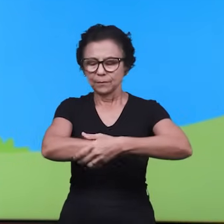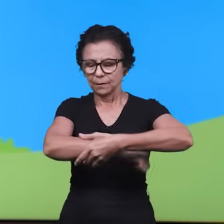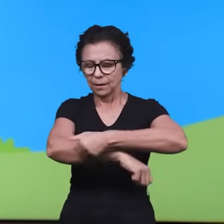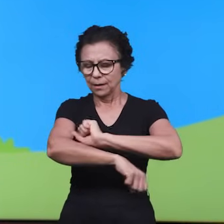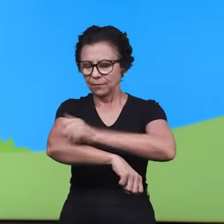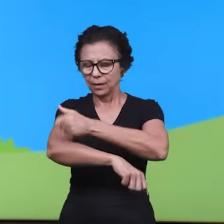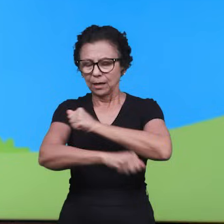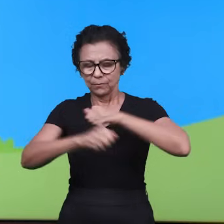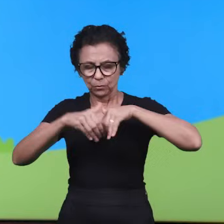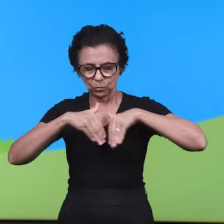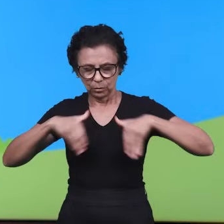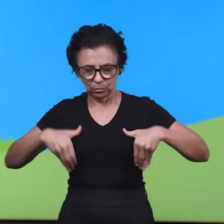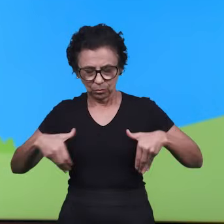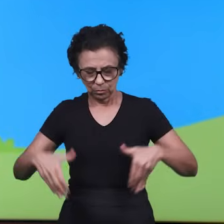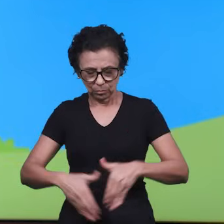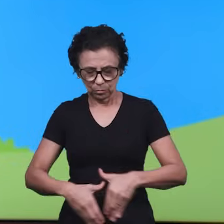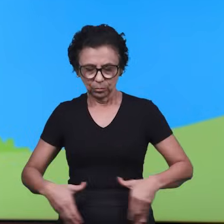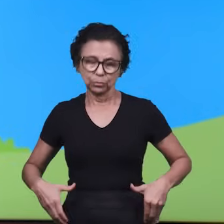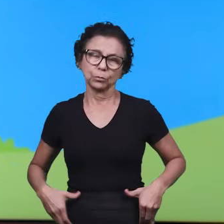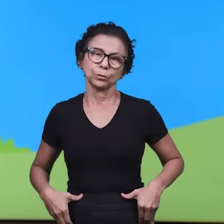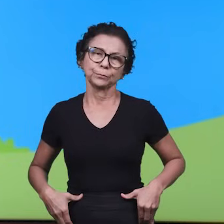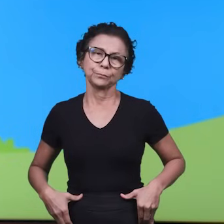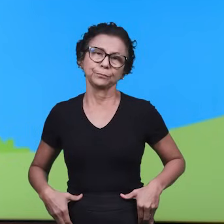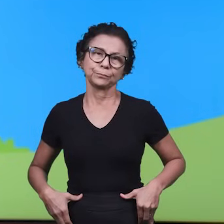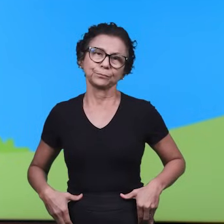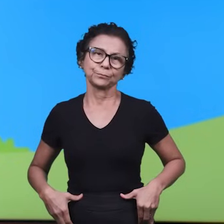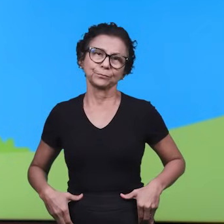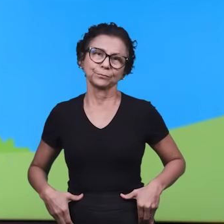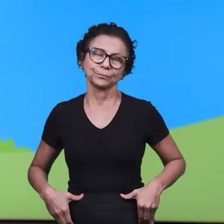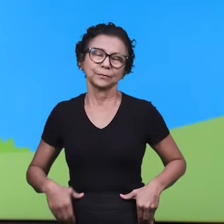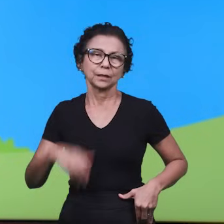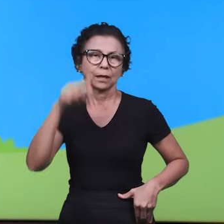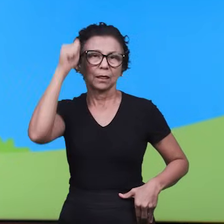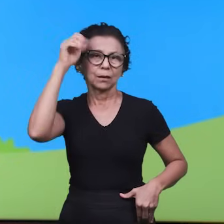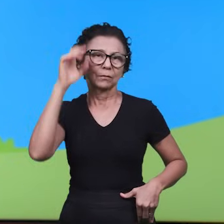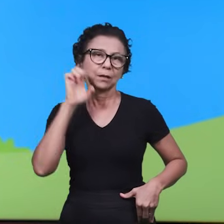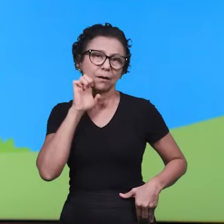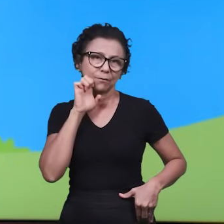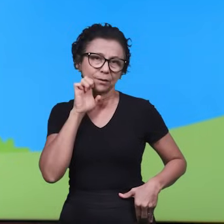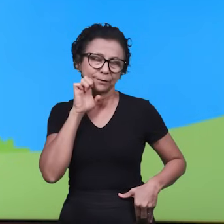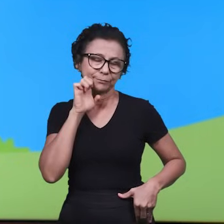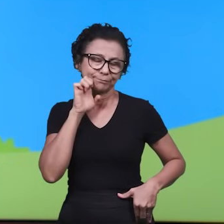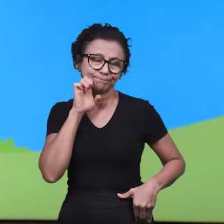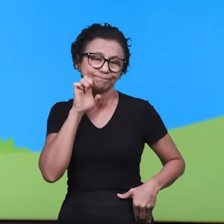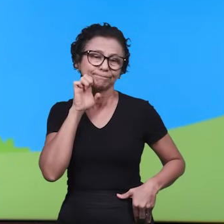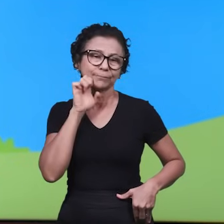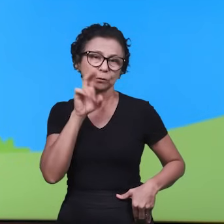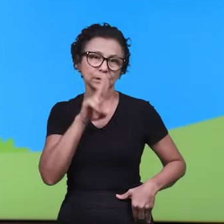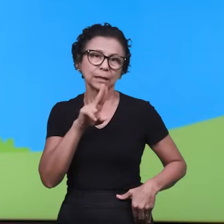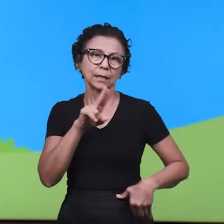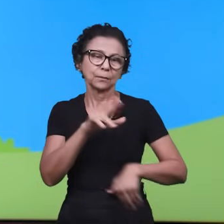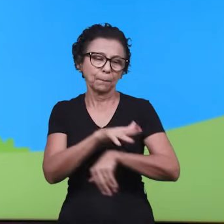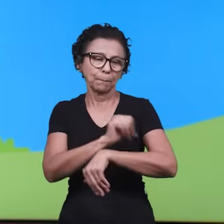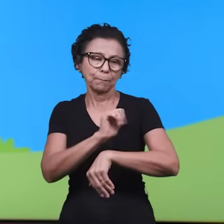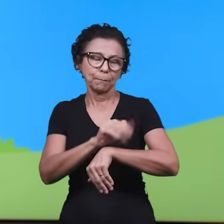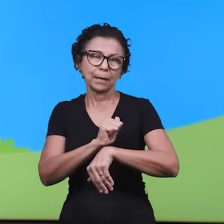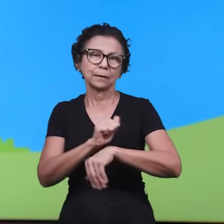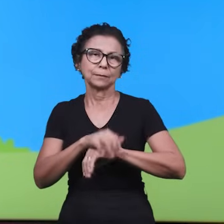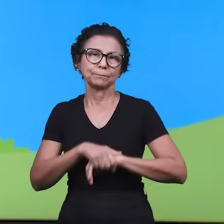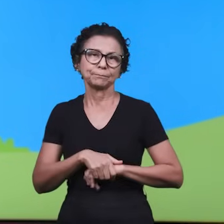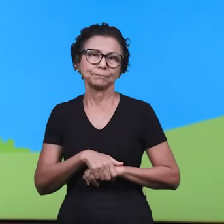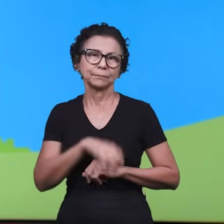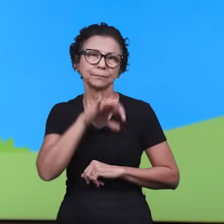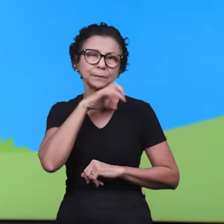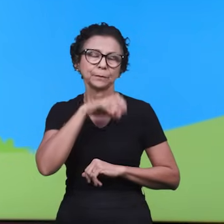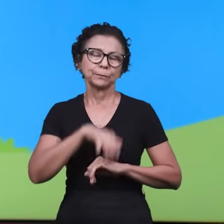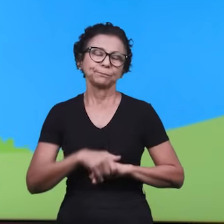eles perderam o acesso à árvore da vida, da qual antes eles podiam comer